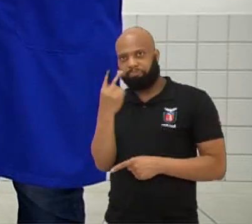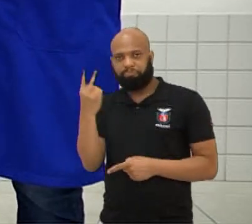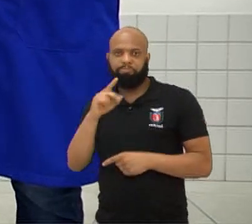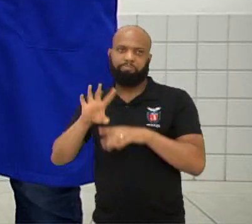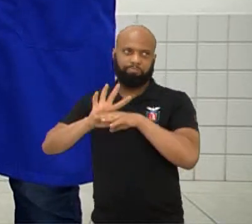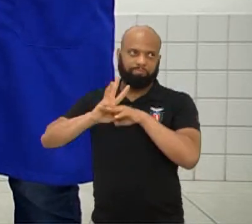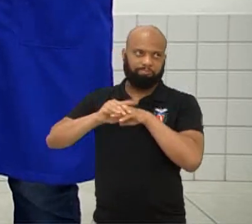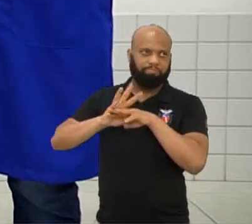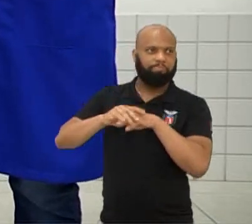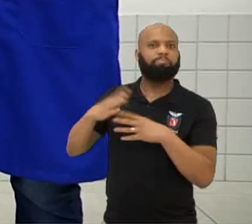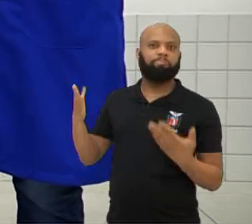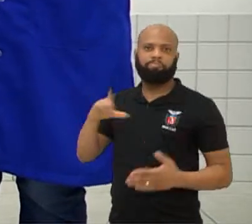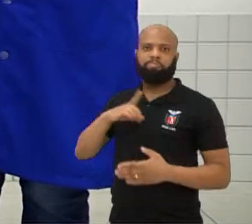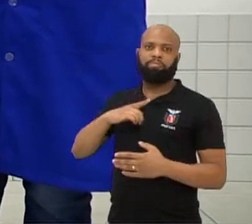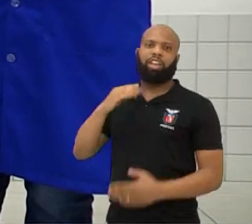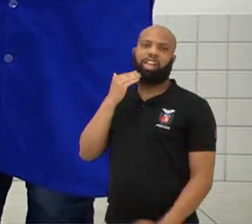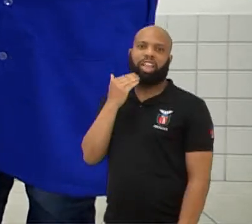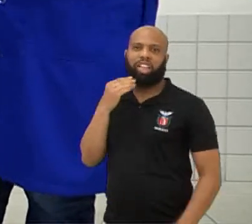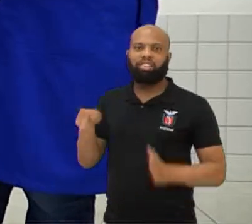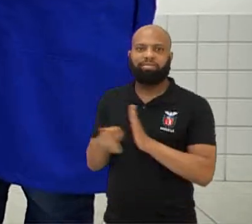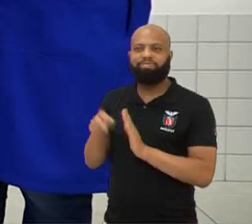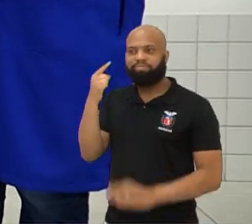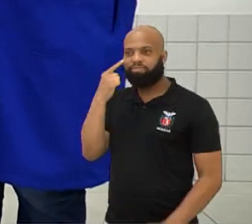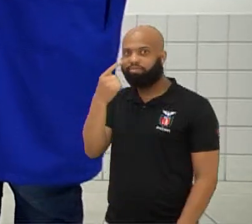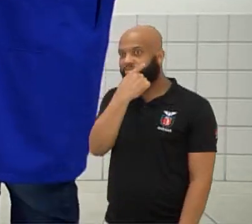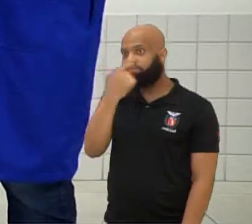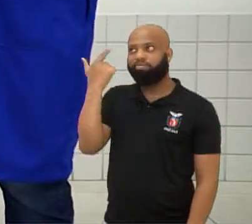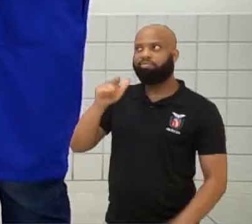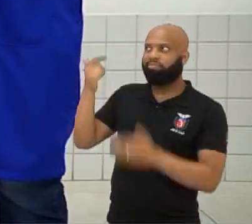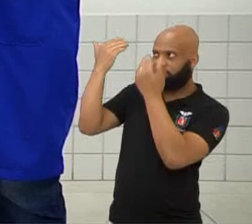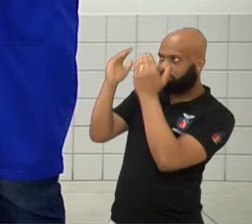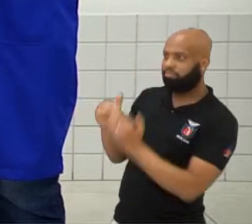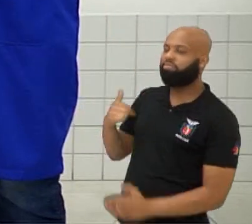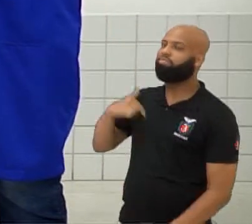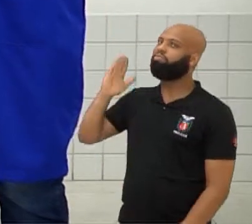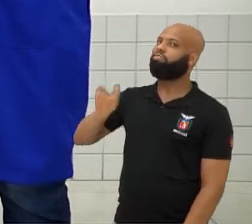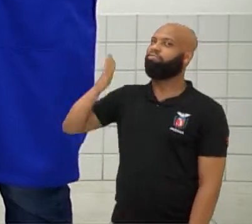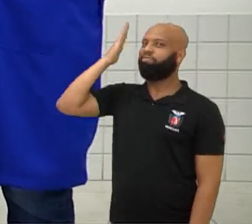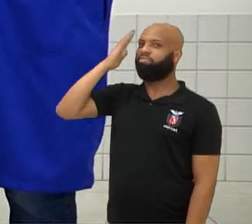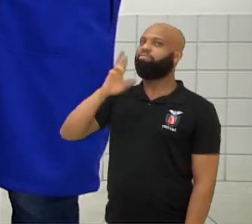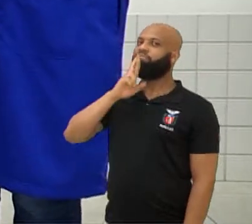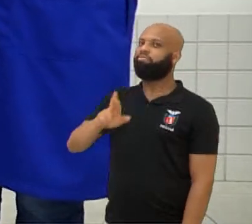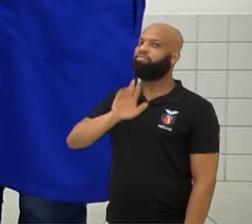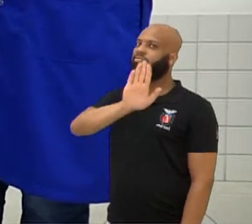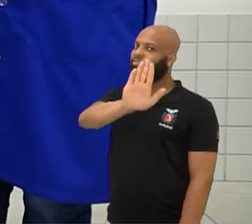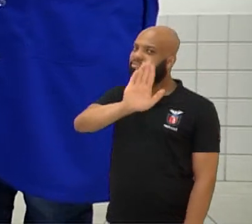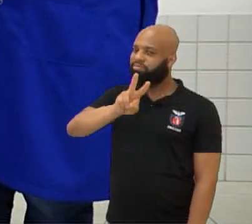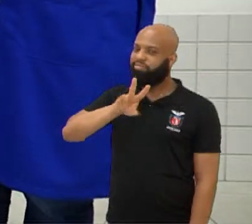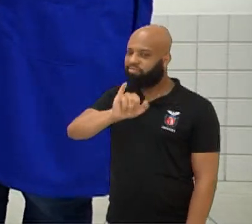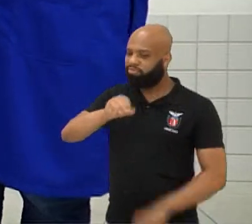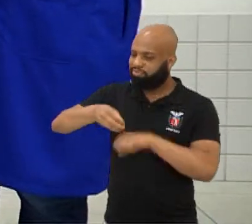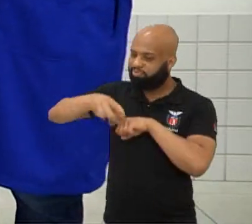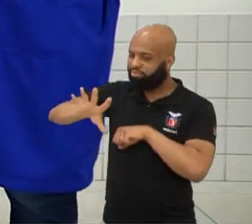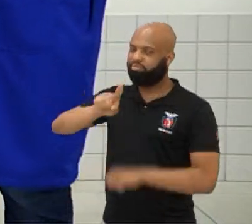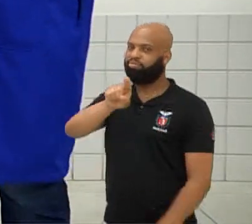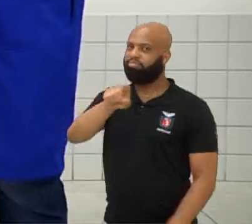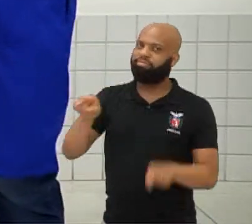desses defeitos visuais, eu já consigo analisar e saber a resposta, que daqui a pouquinho vocês já vão estar